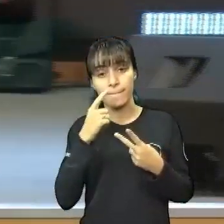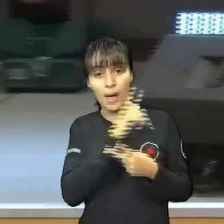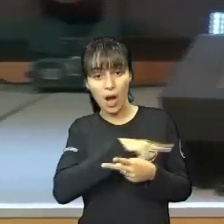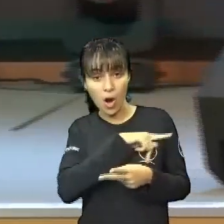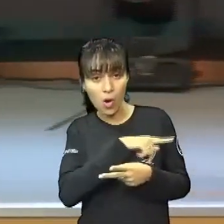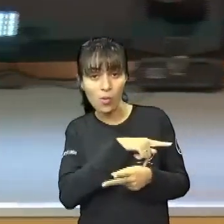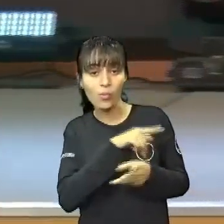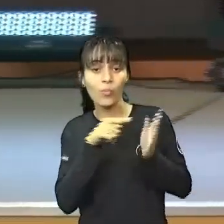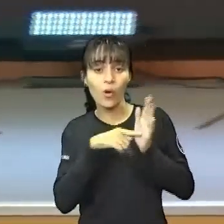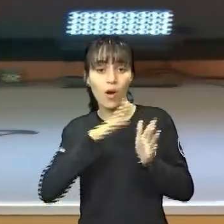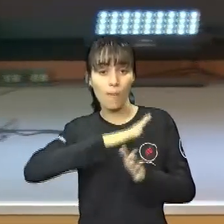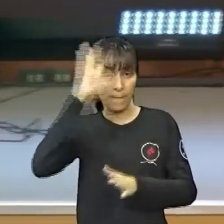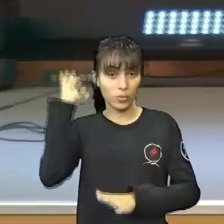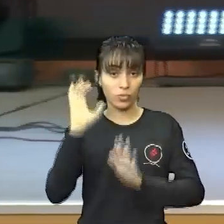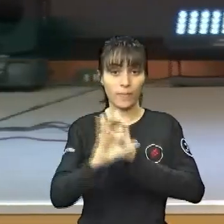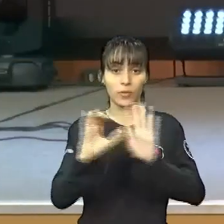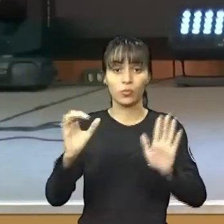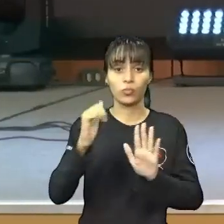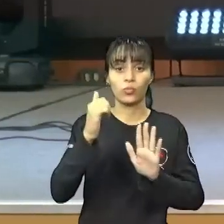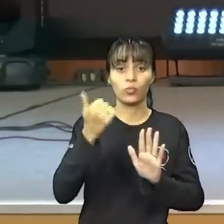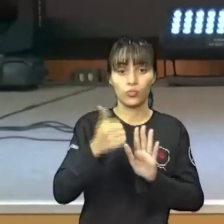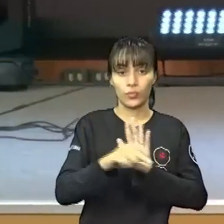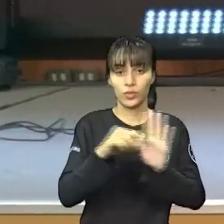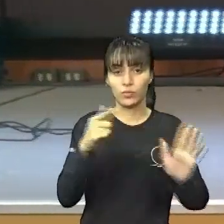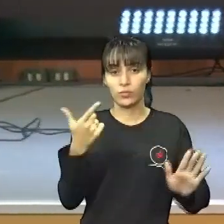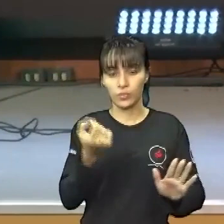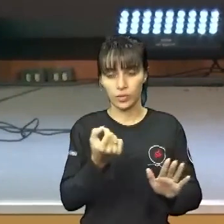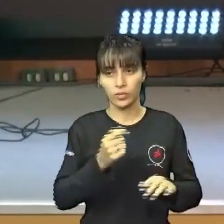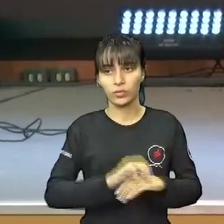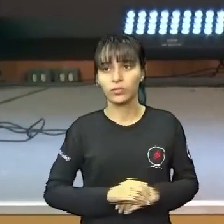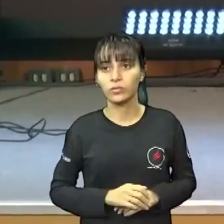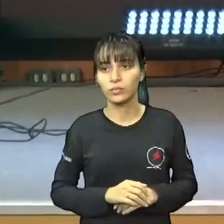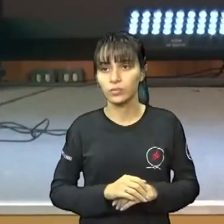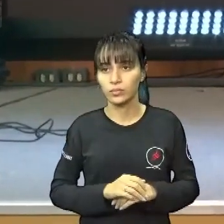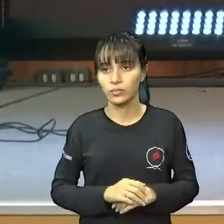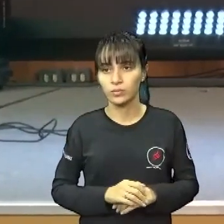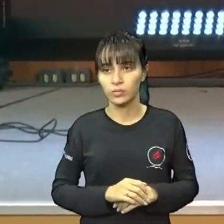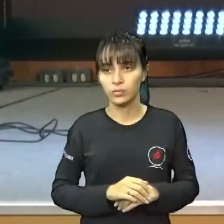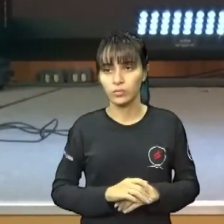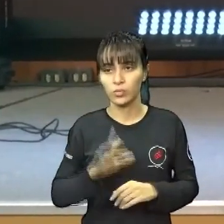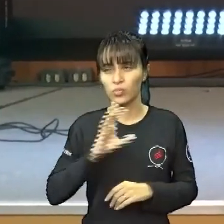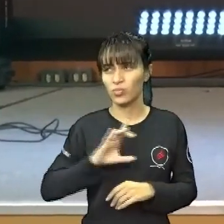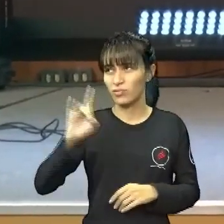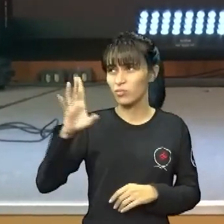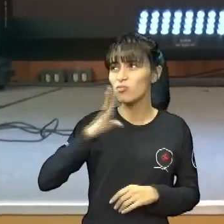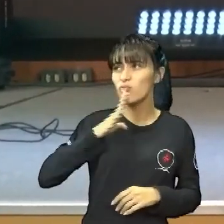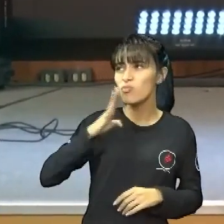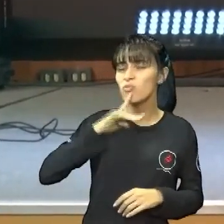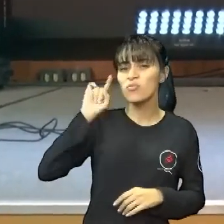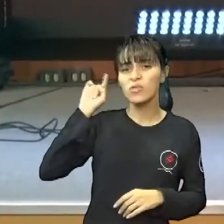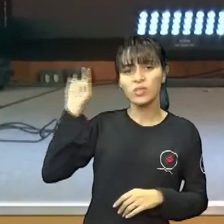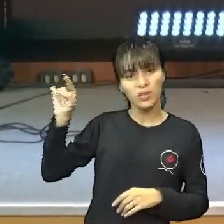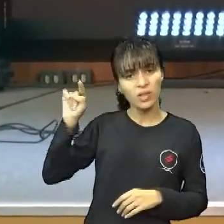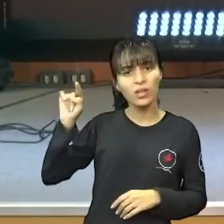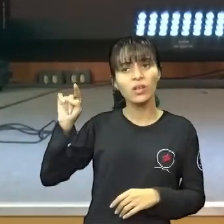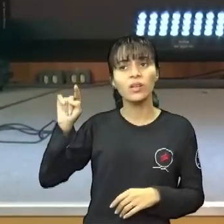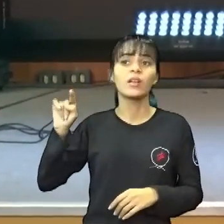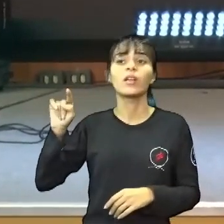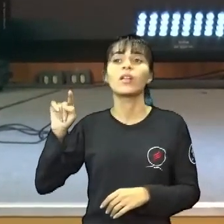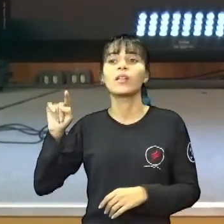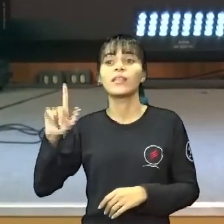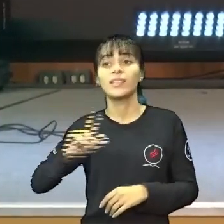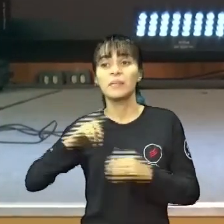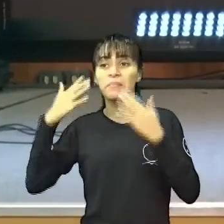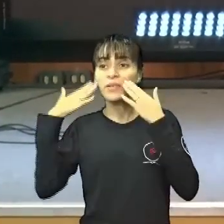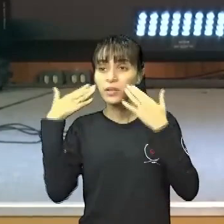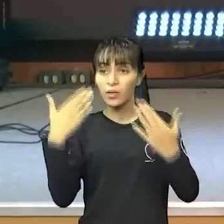em romanos 1 19 e 20 o que de Deus se pode conhecer neles se manifesta